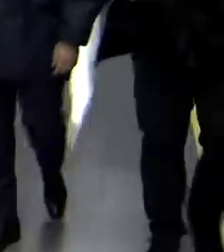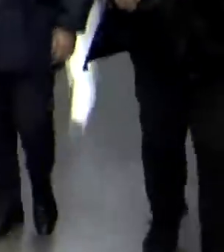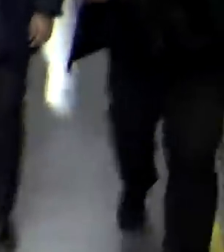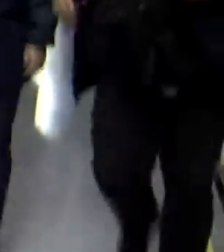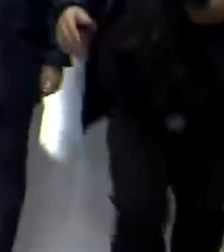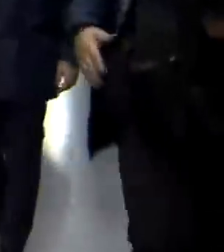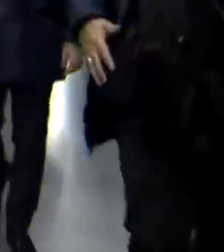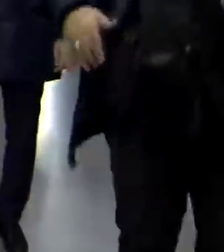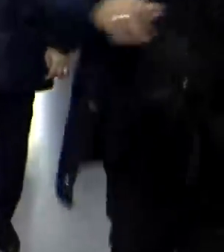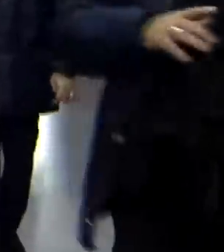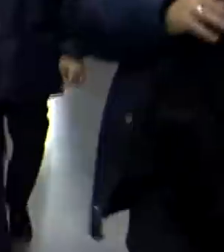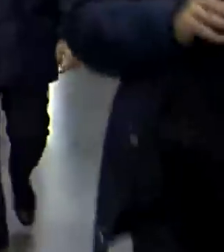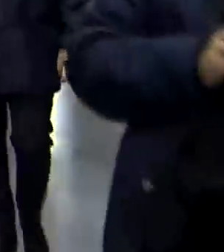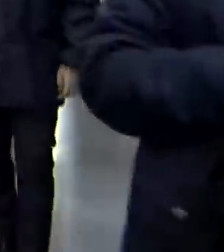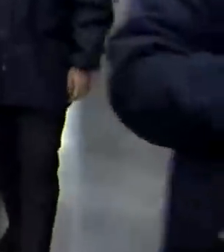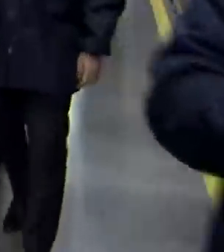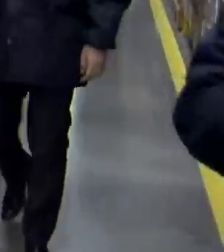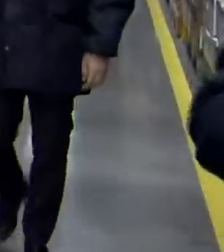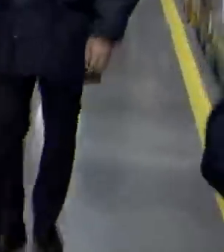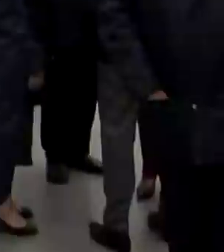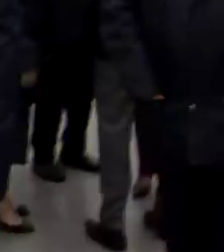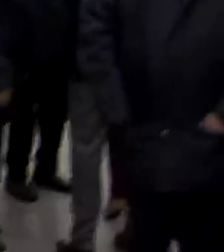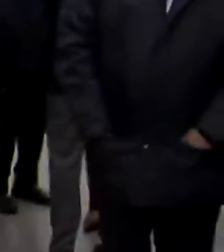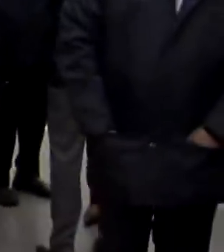Tchau, tchau.